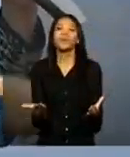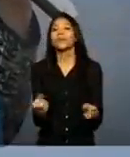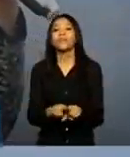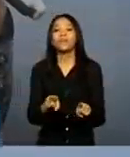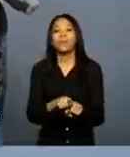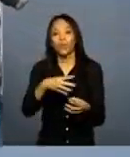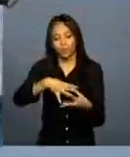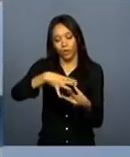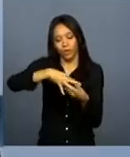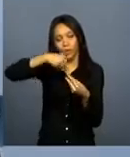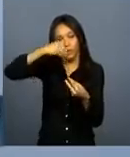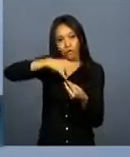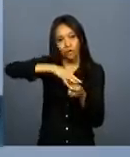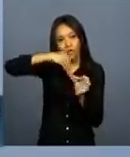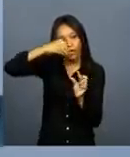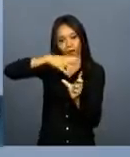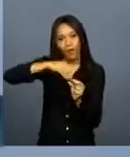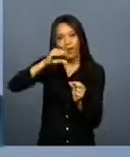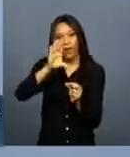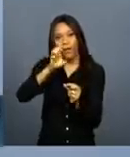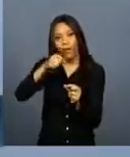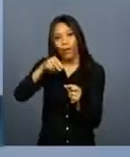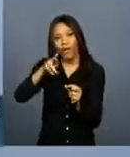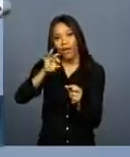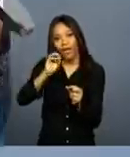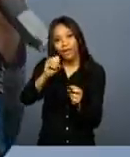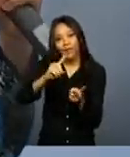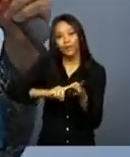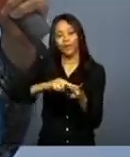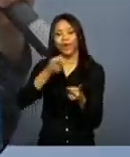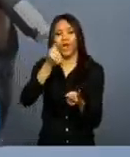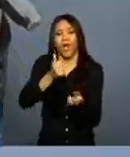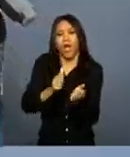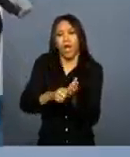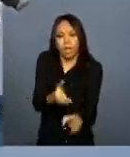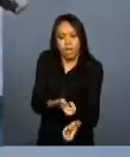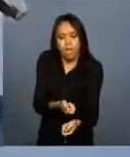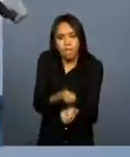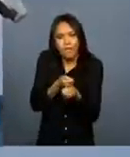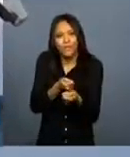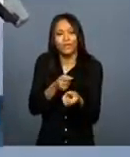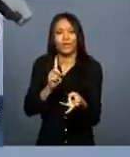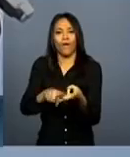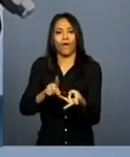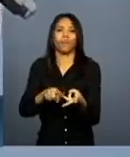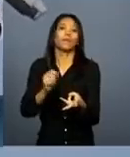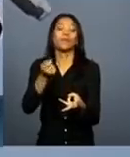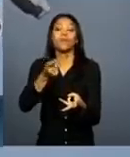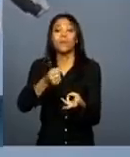coentro. Nós estamos aqui produzindo mandioca, estamos produzindo feijão, estamos produzindo verduras, né? Então,